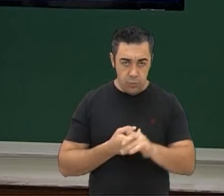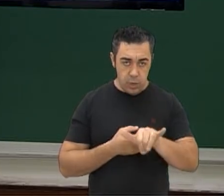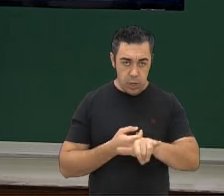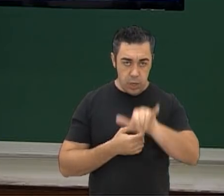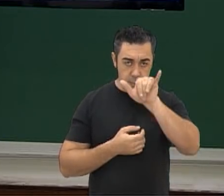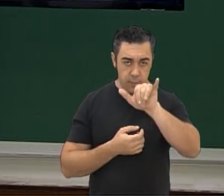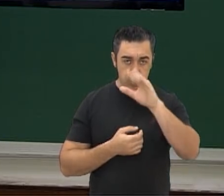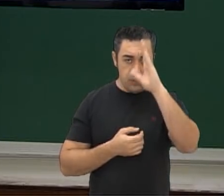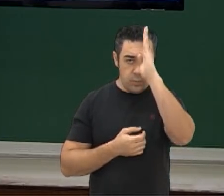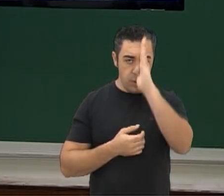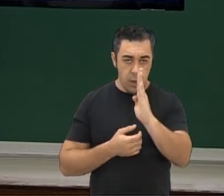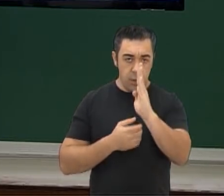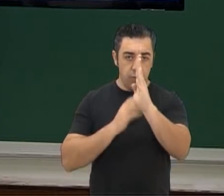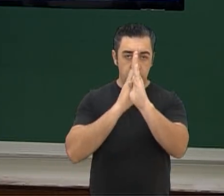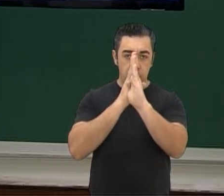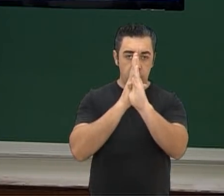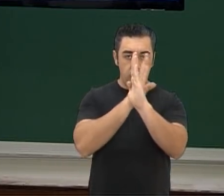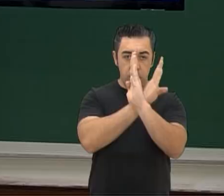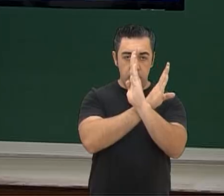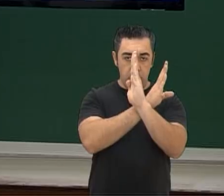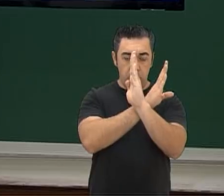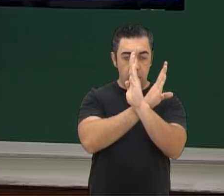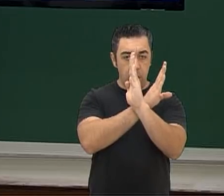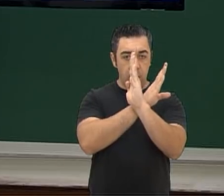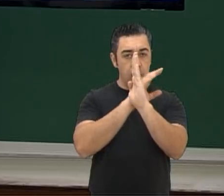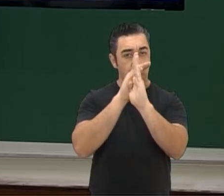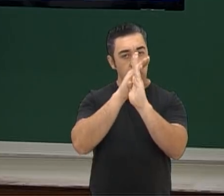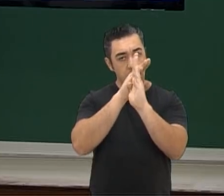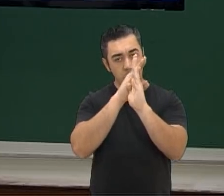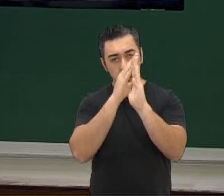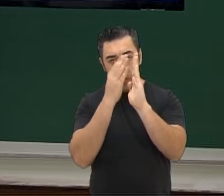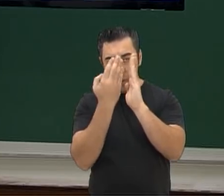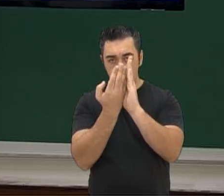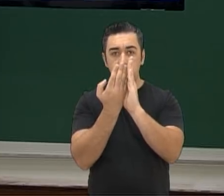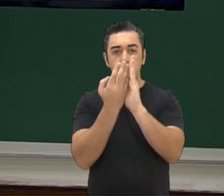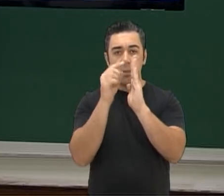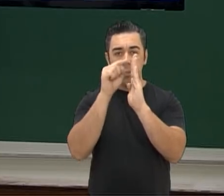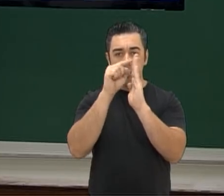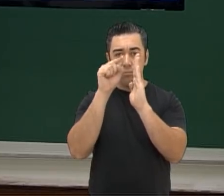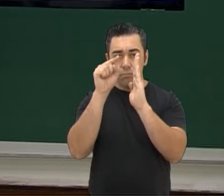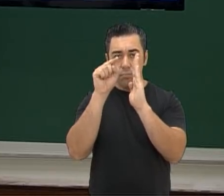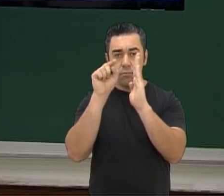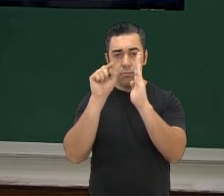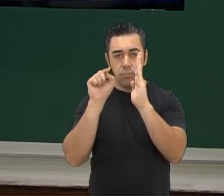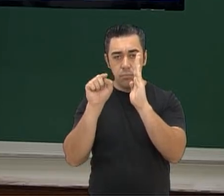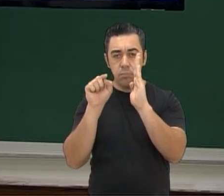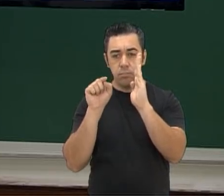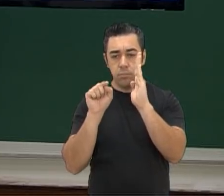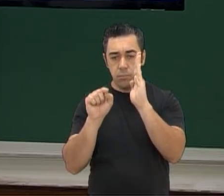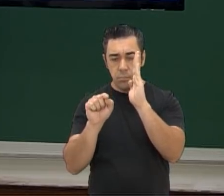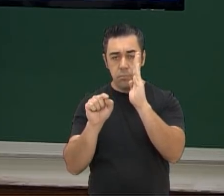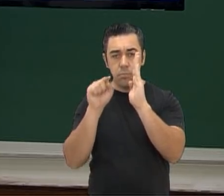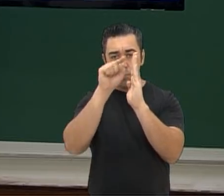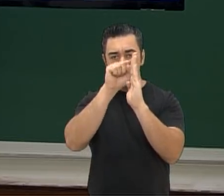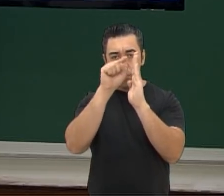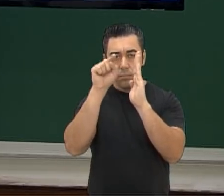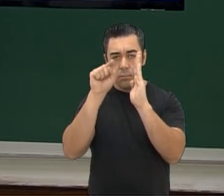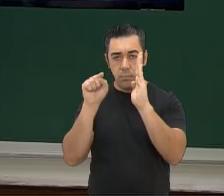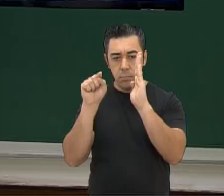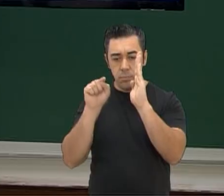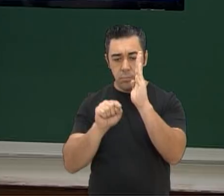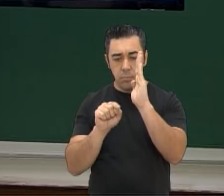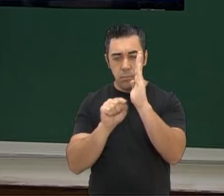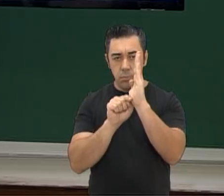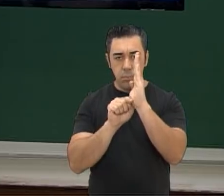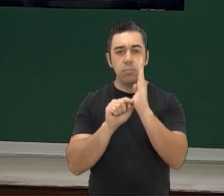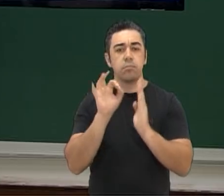a figura que você tem, que é a original, você vai fazer o seu reflexo em relação ao eixo Y. Para